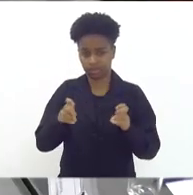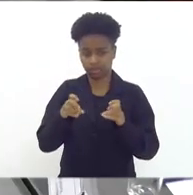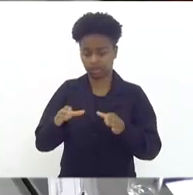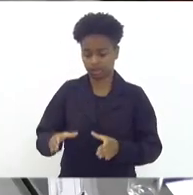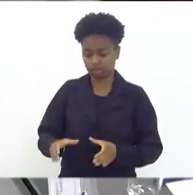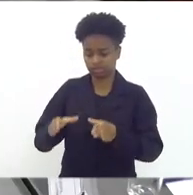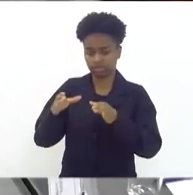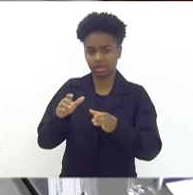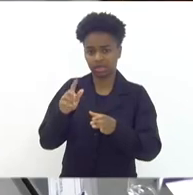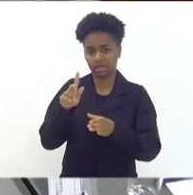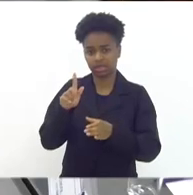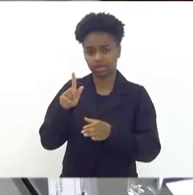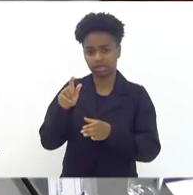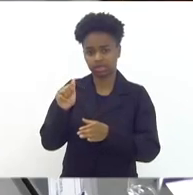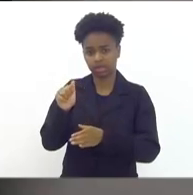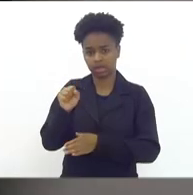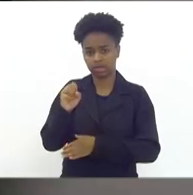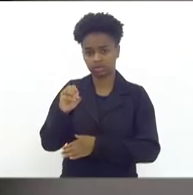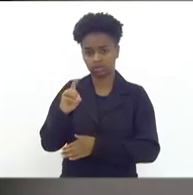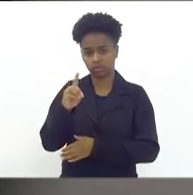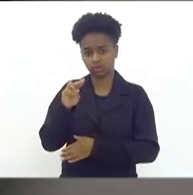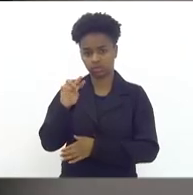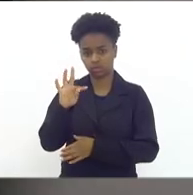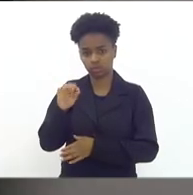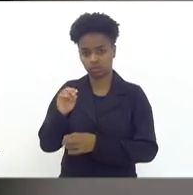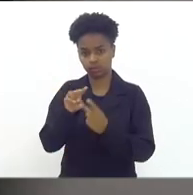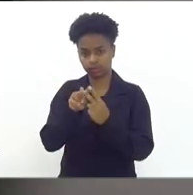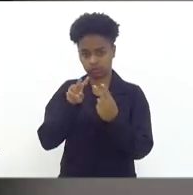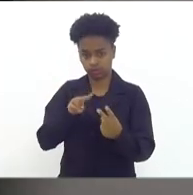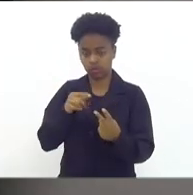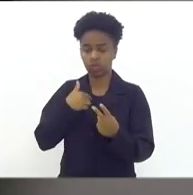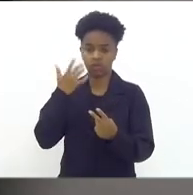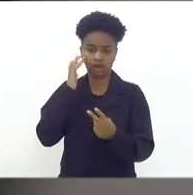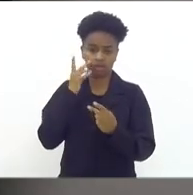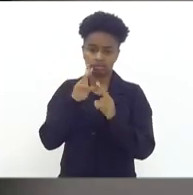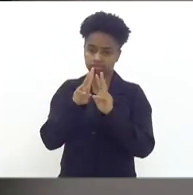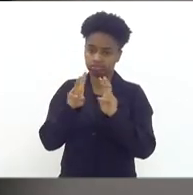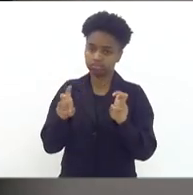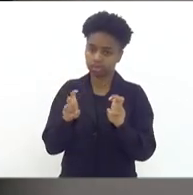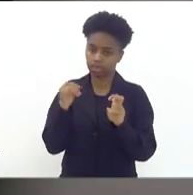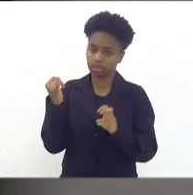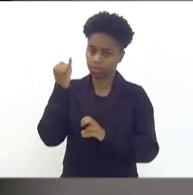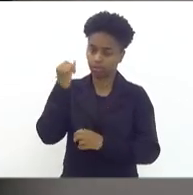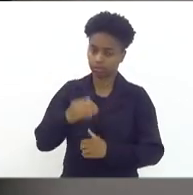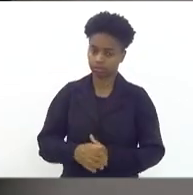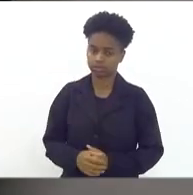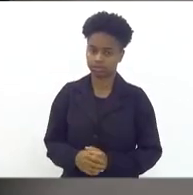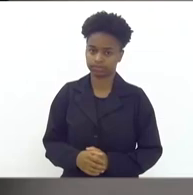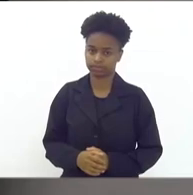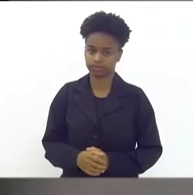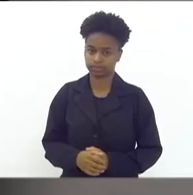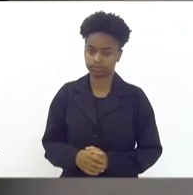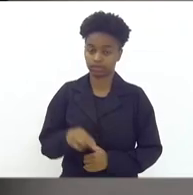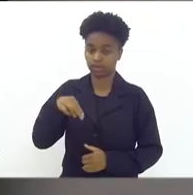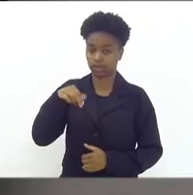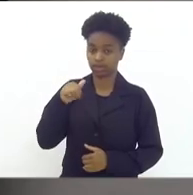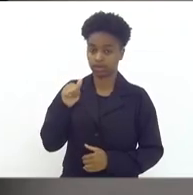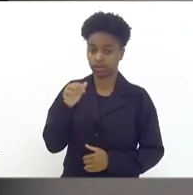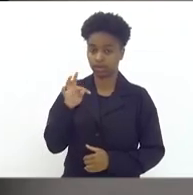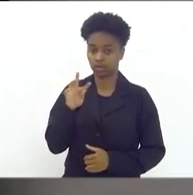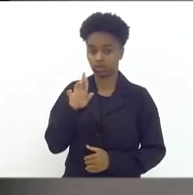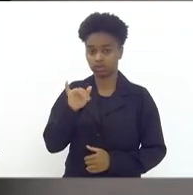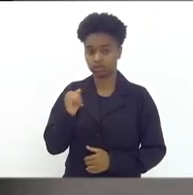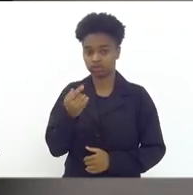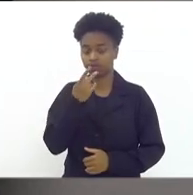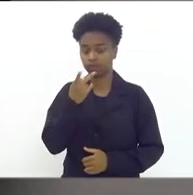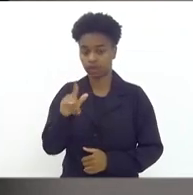virtuais Porque como vai ter um novo contrato a partir de 2027 acho que é só uma questão central anato hoje diz que é esse é um